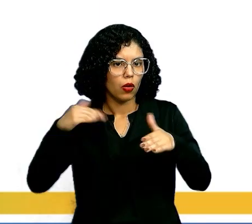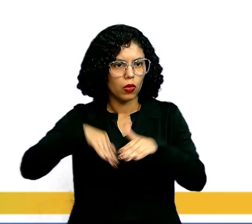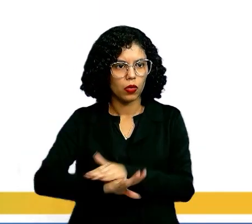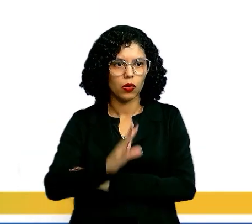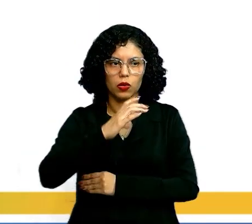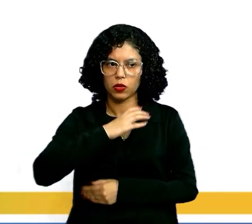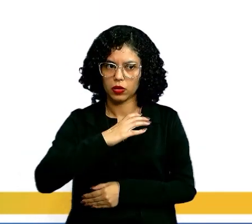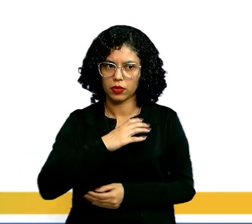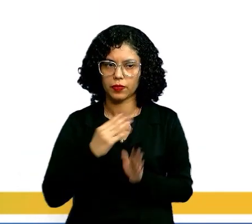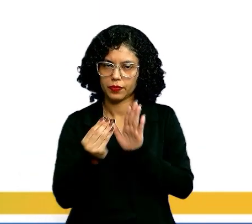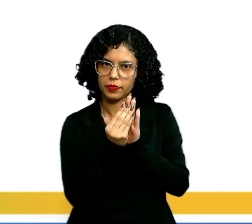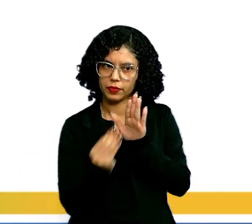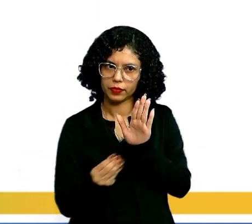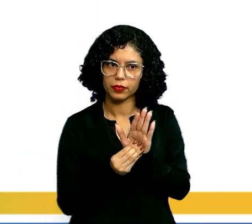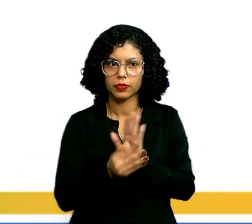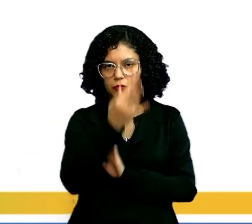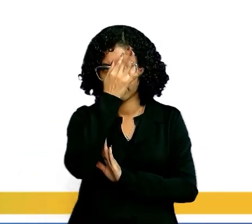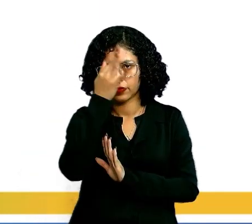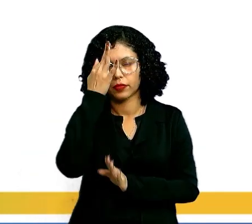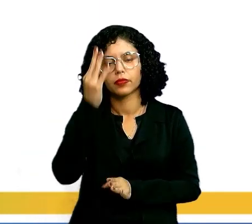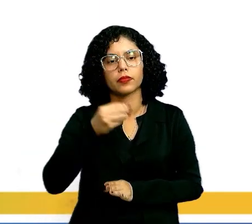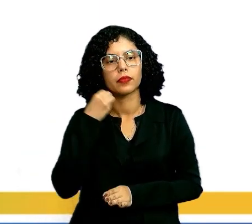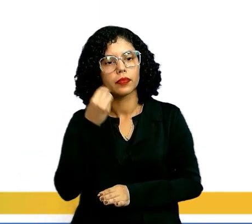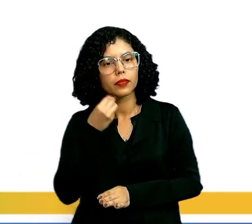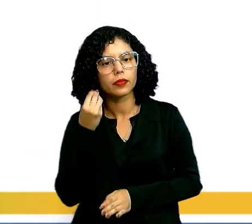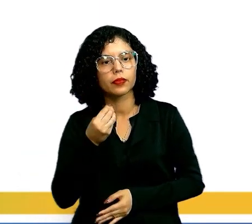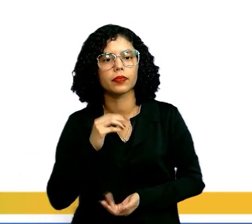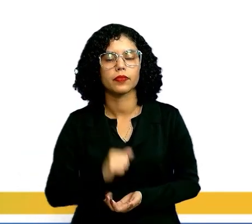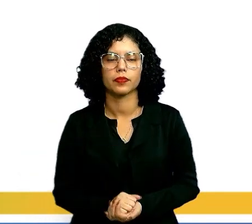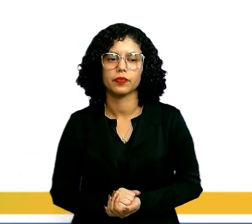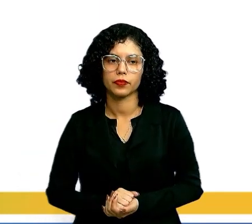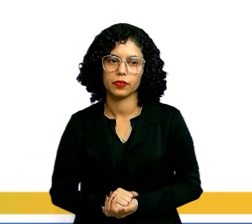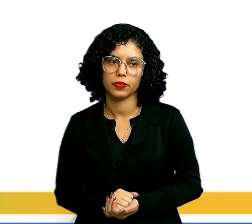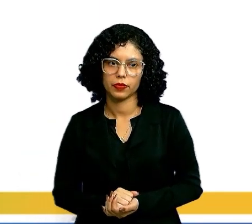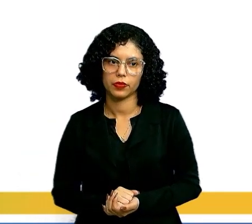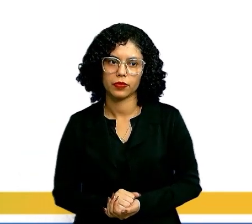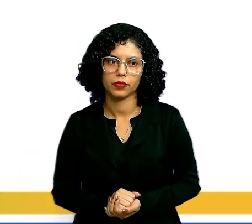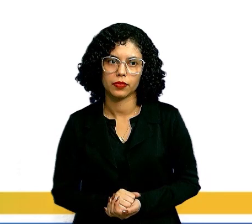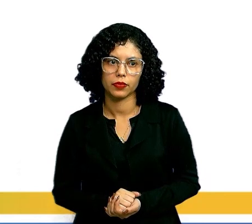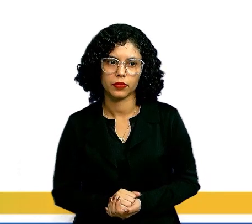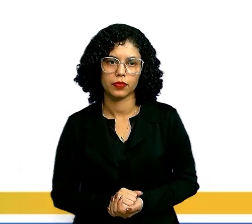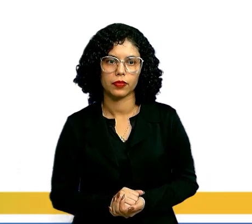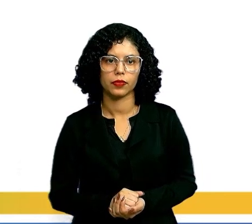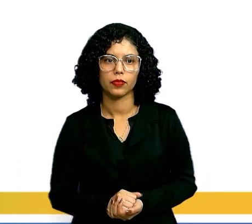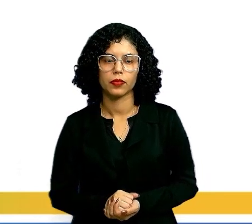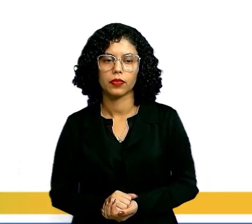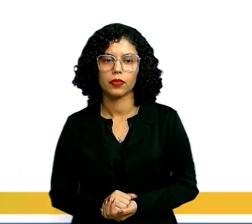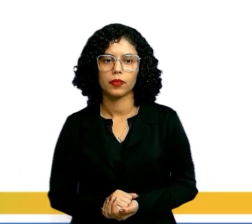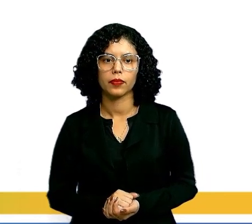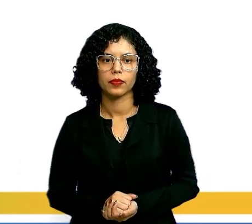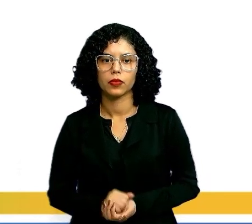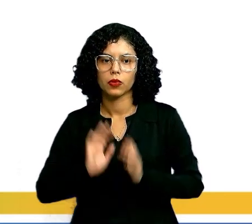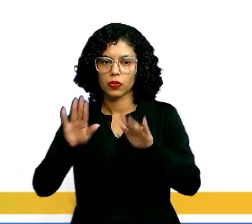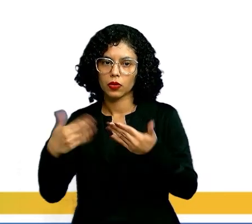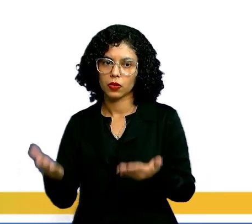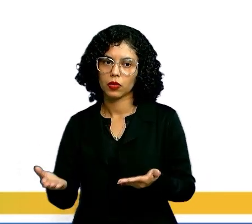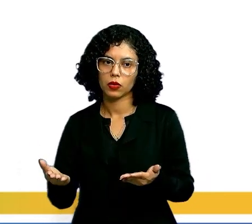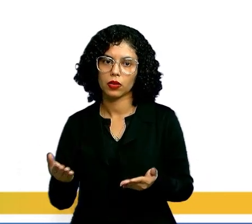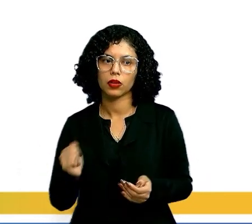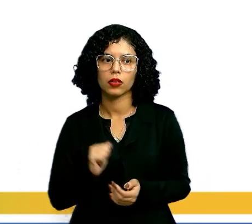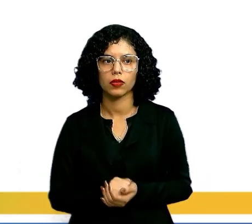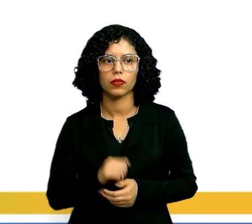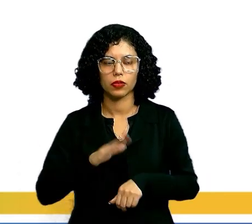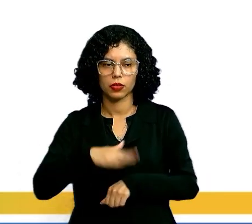guarda da cidade será então Dada ao filósofo eu diria ao Rei filósofo especialista